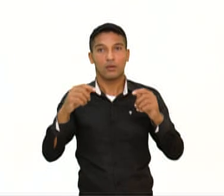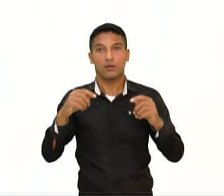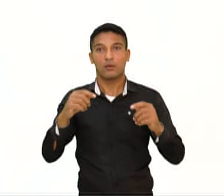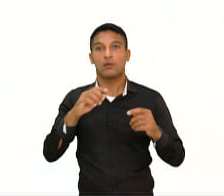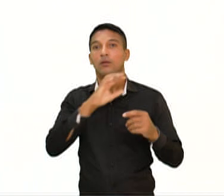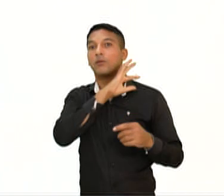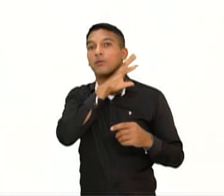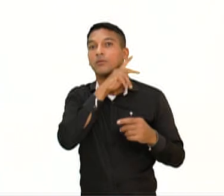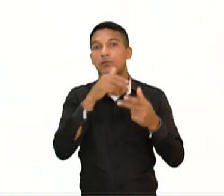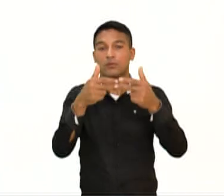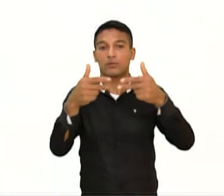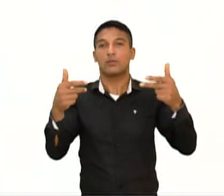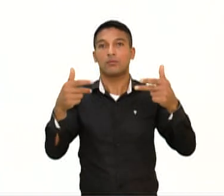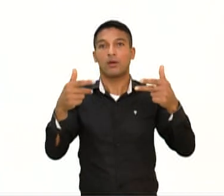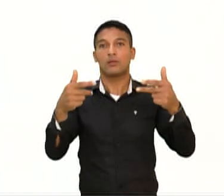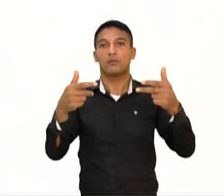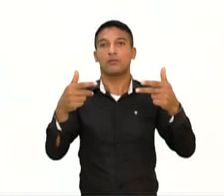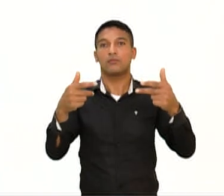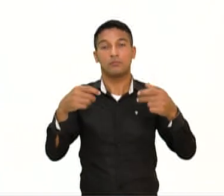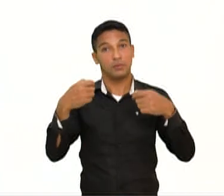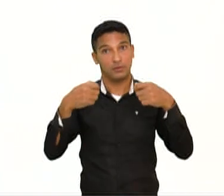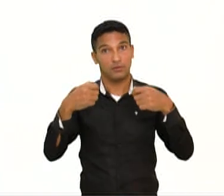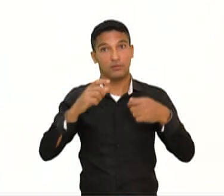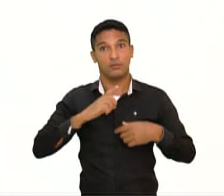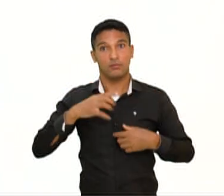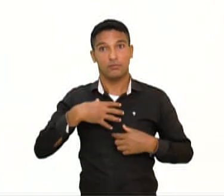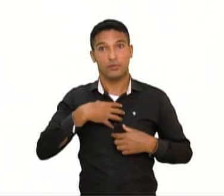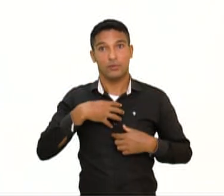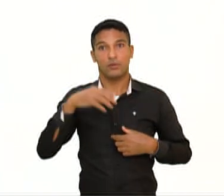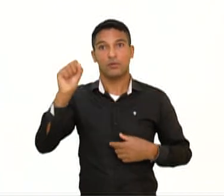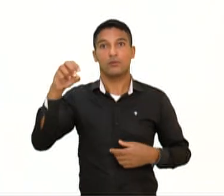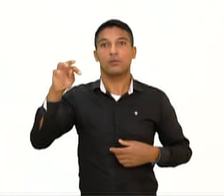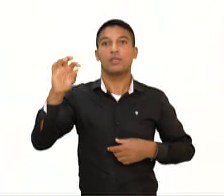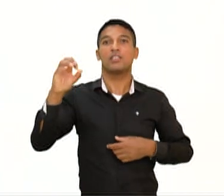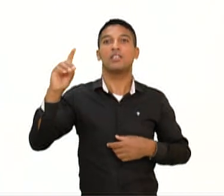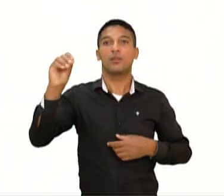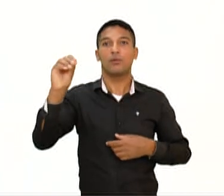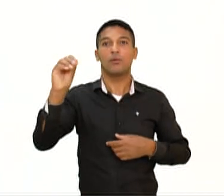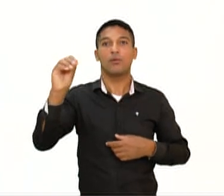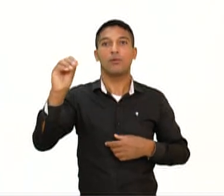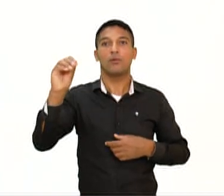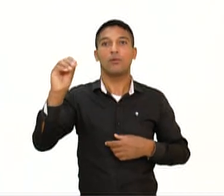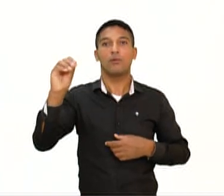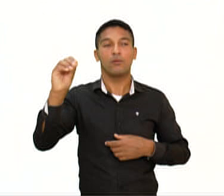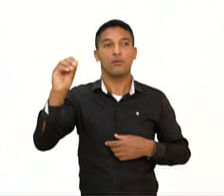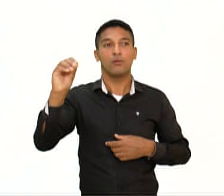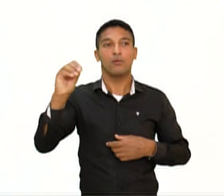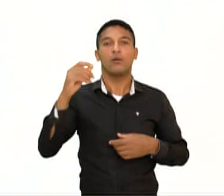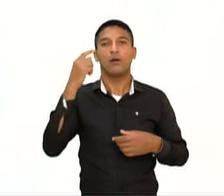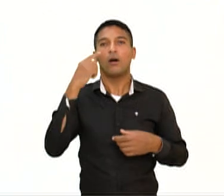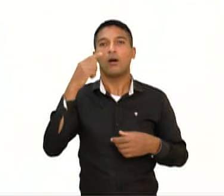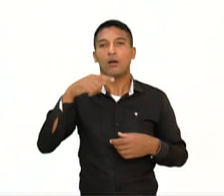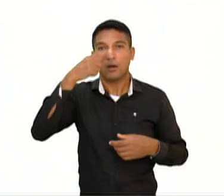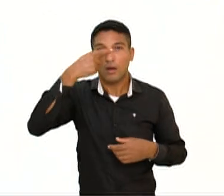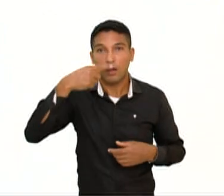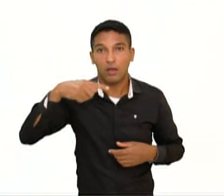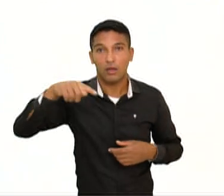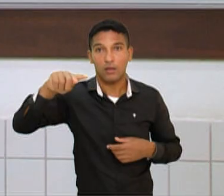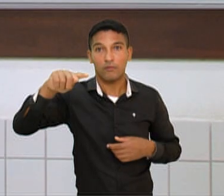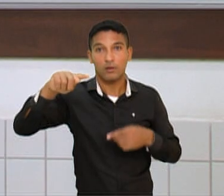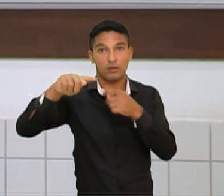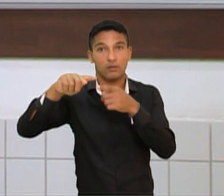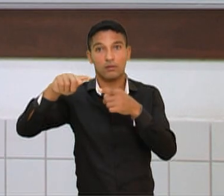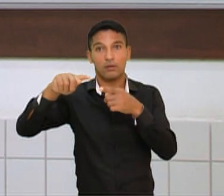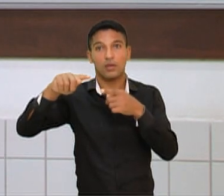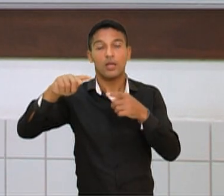que tenham os sentidos. Elefantes, por exemplo, pessoal, eles se comunicam não só a partir de sons, mas